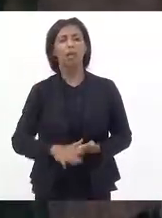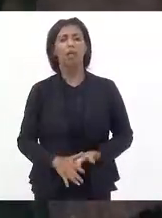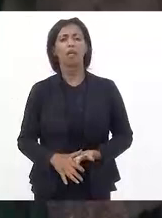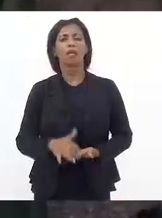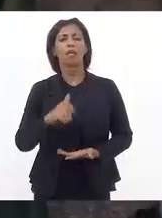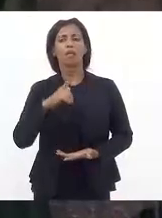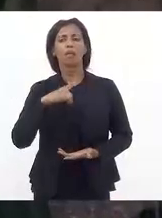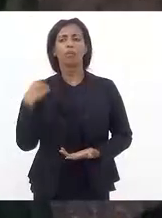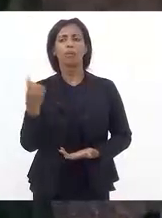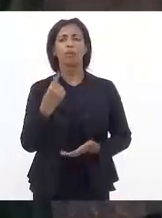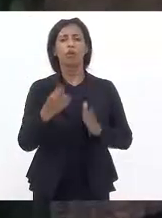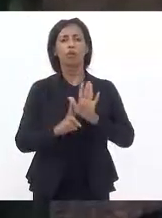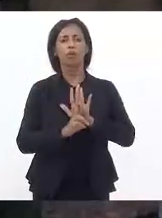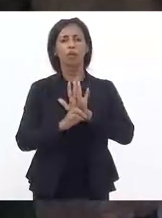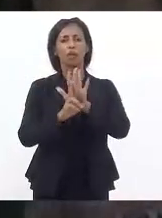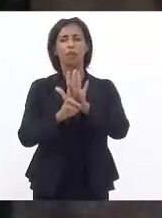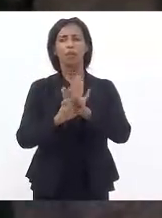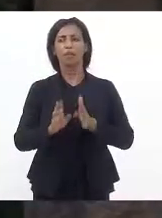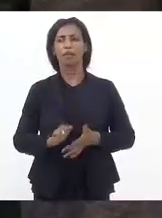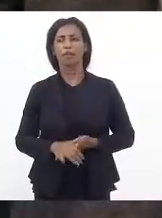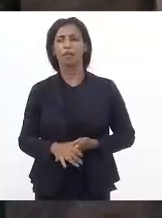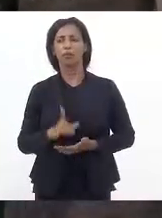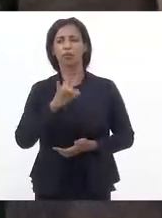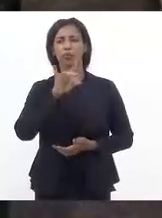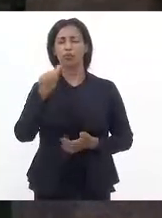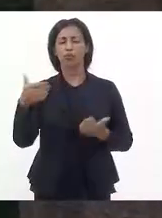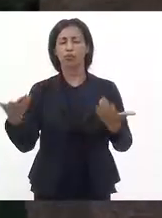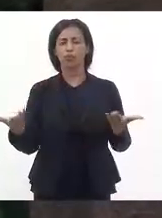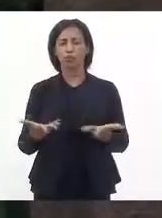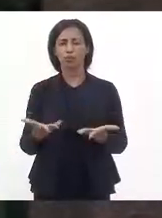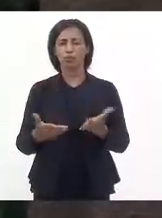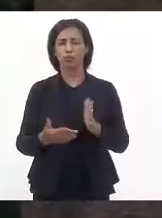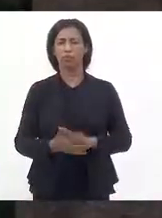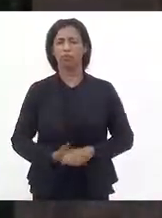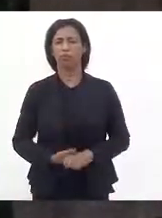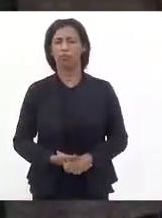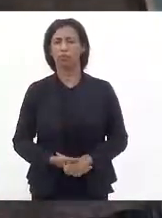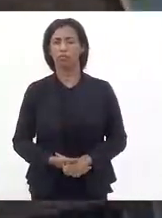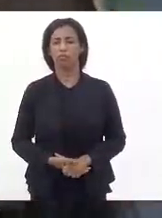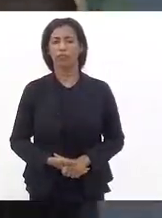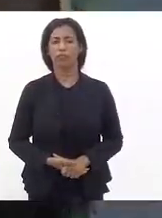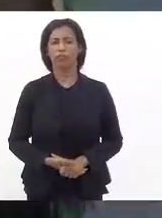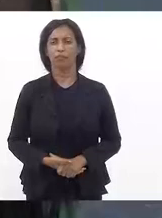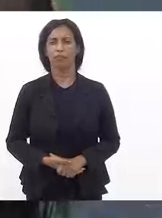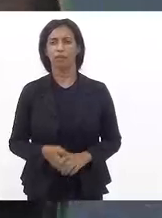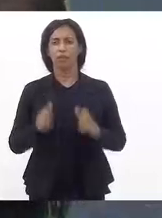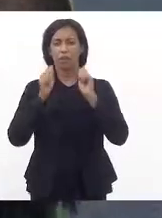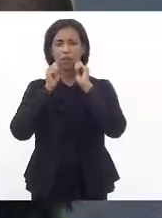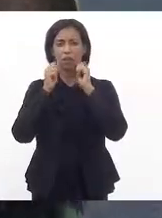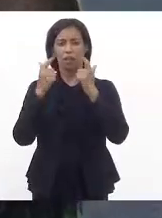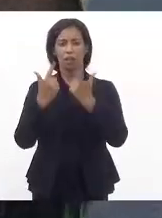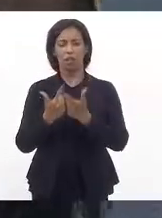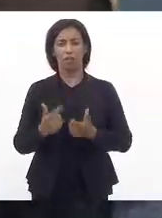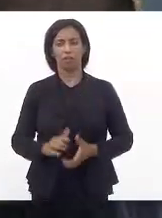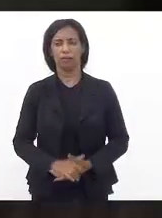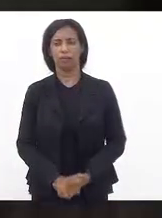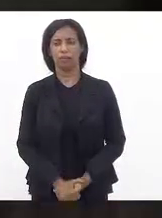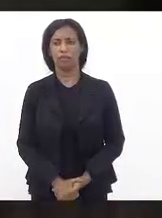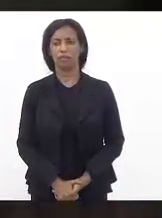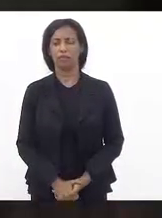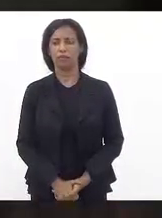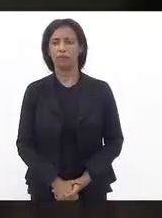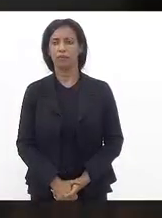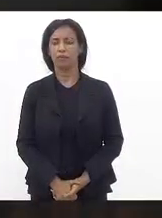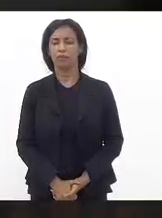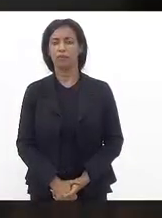e por ser nossa representante na data de hoje daqui para frente da Alerta da Assembleia Legislativa do Rio de Janeiro